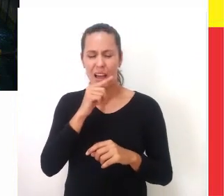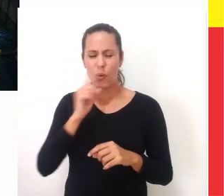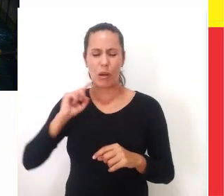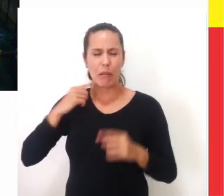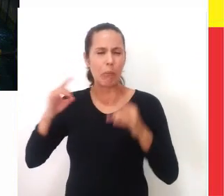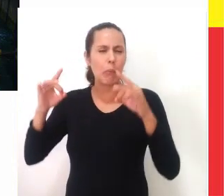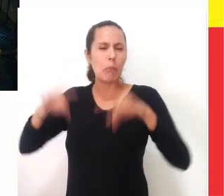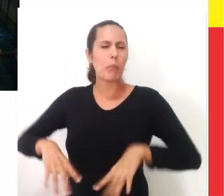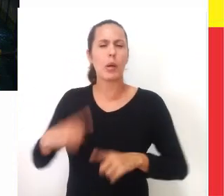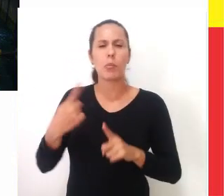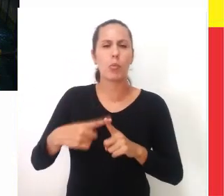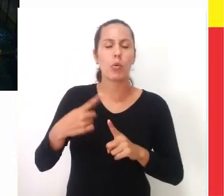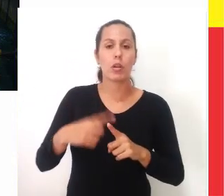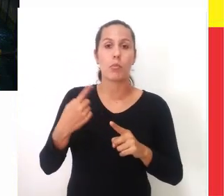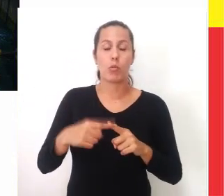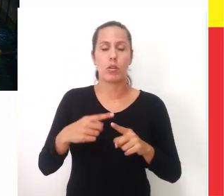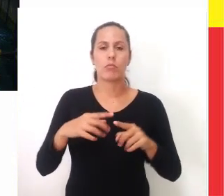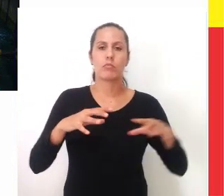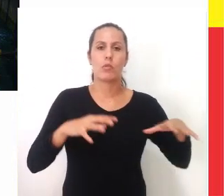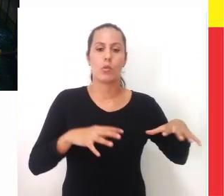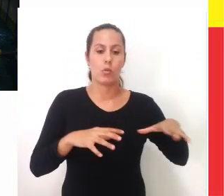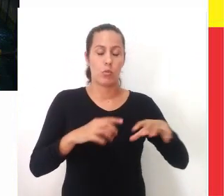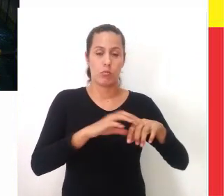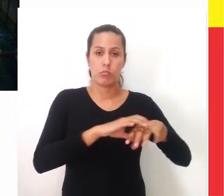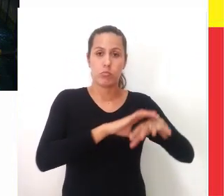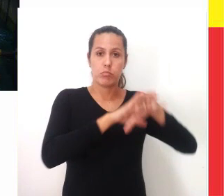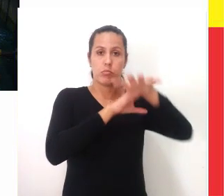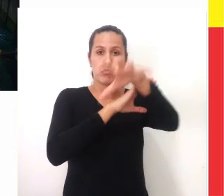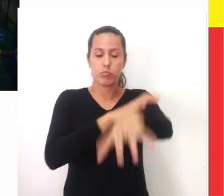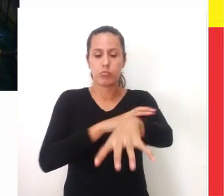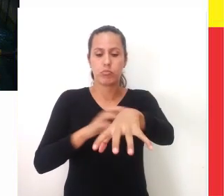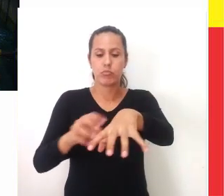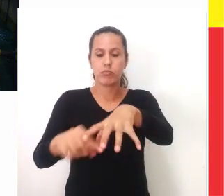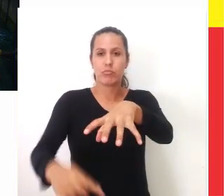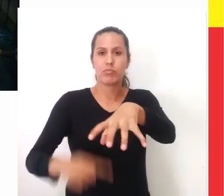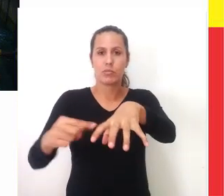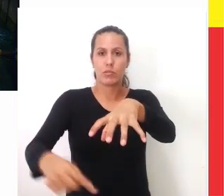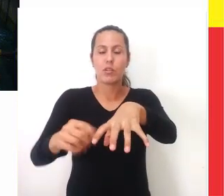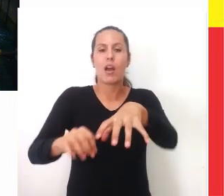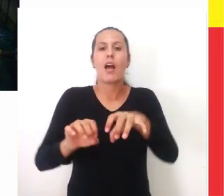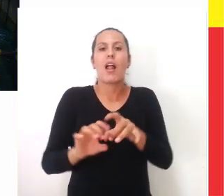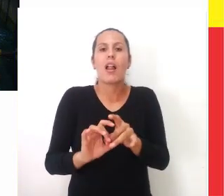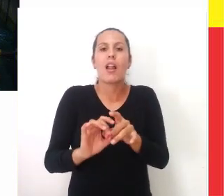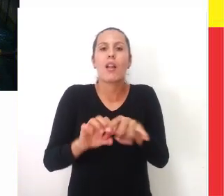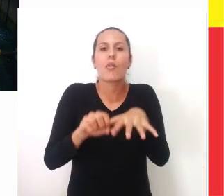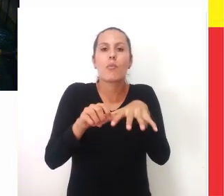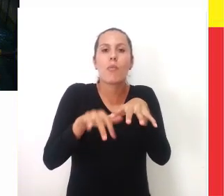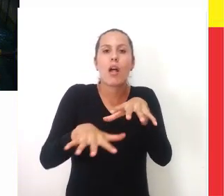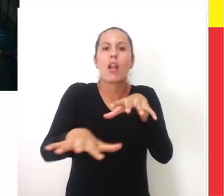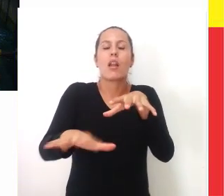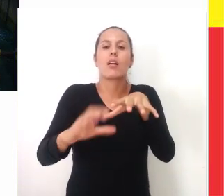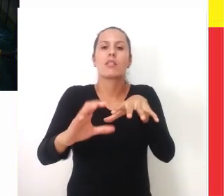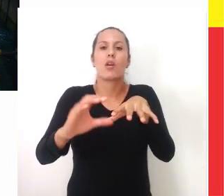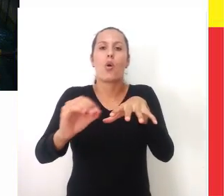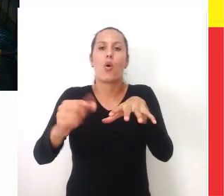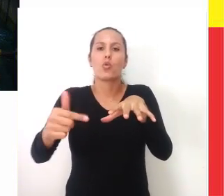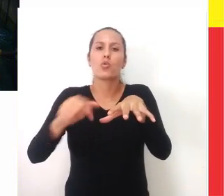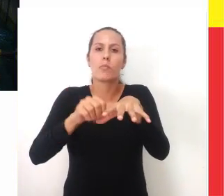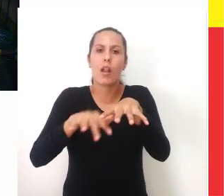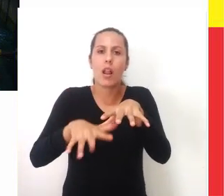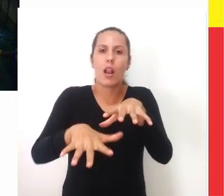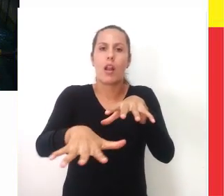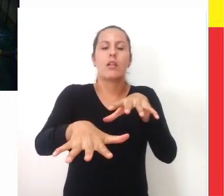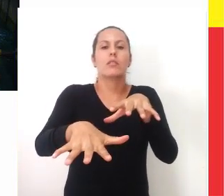imagem. Poluição da água, por quê? Porque as turbinas liberam CO2.